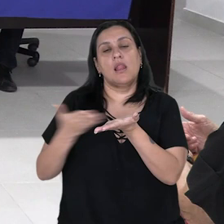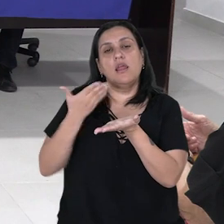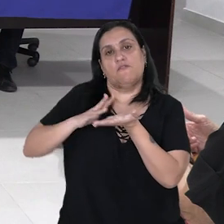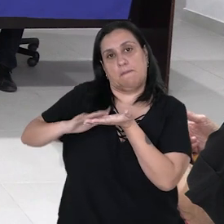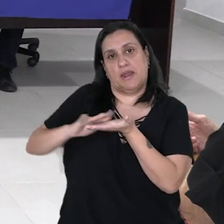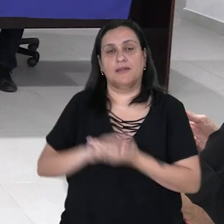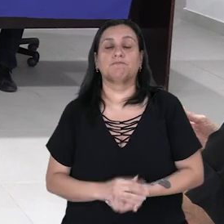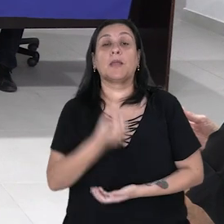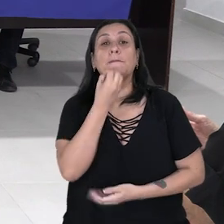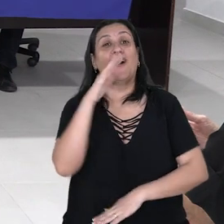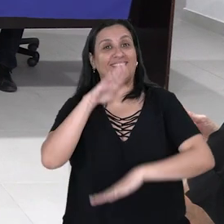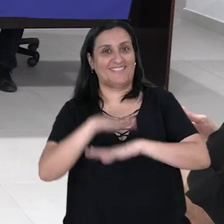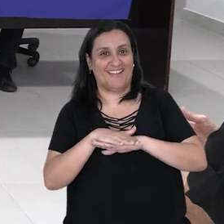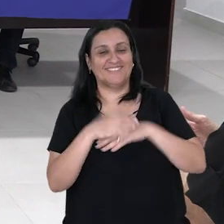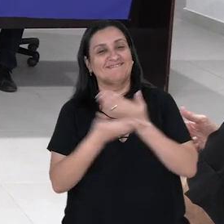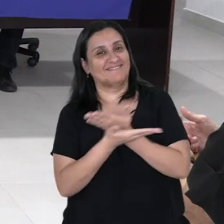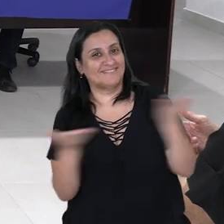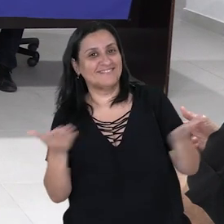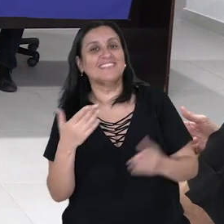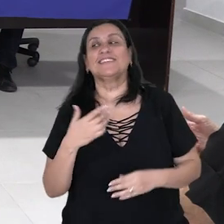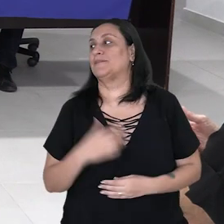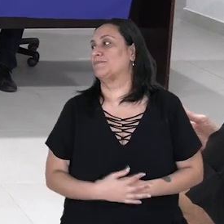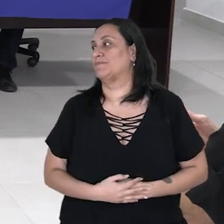Boa tarde para todos. Também vou